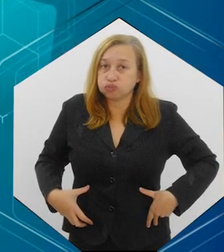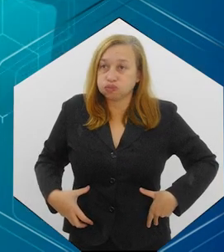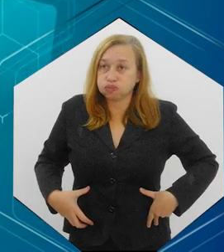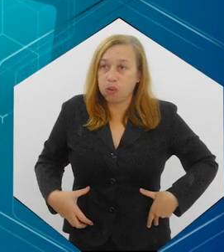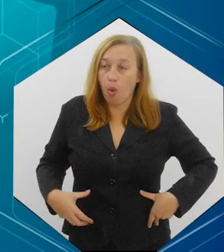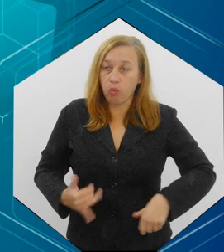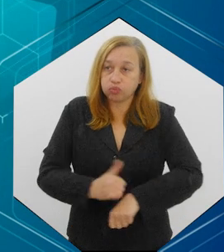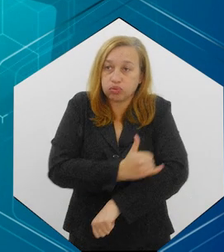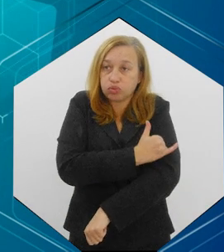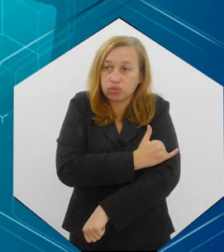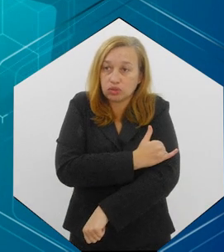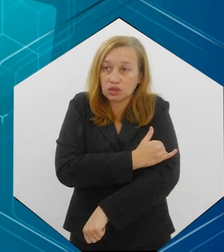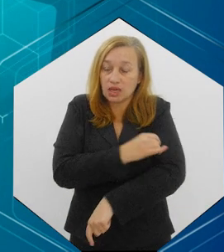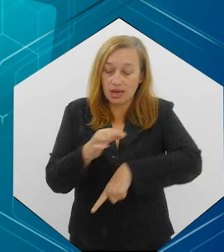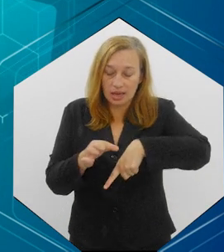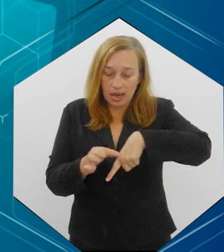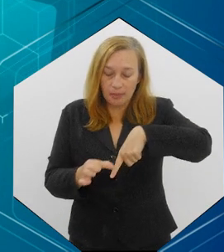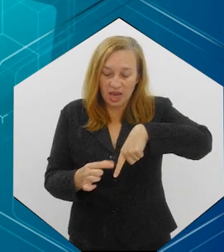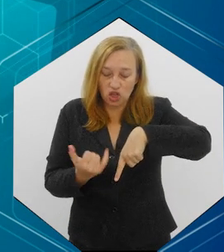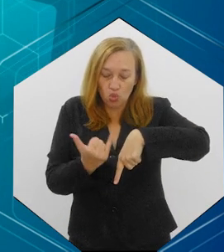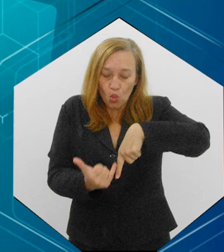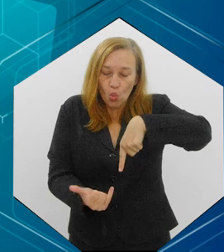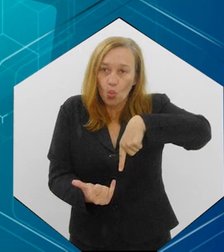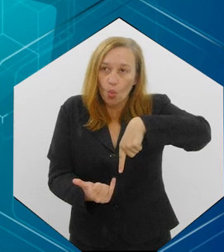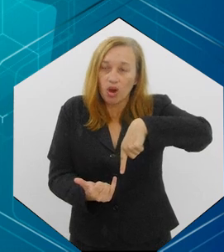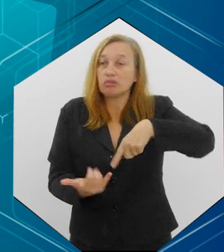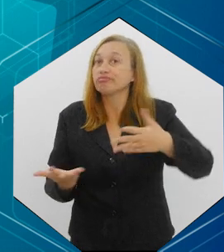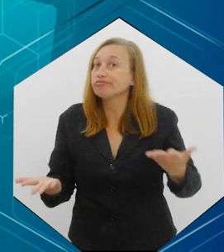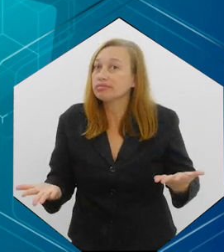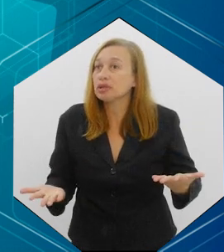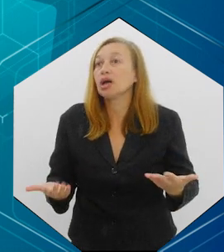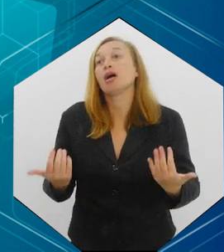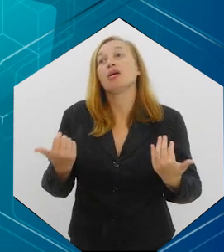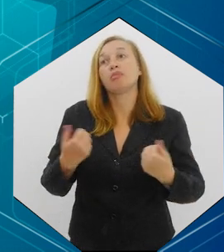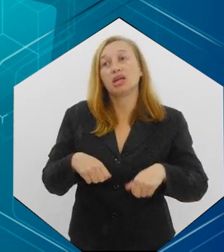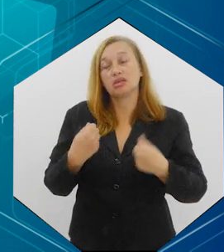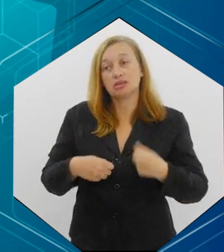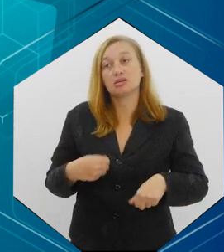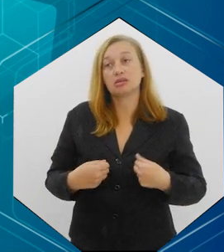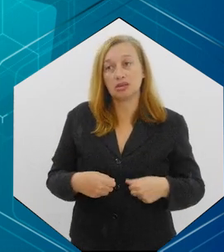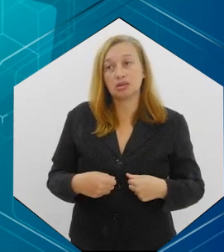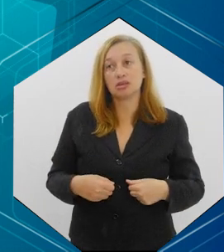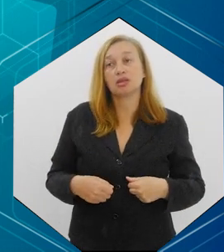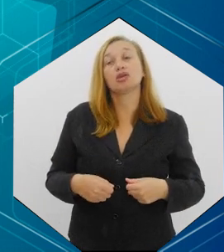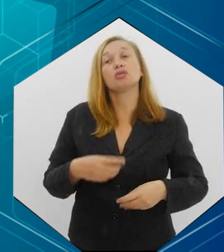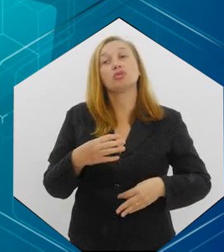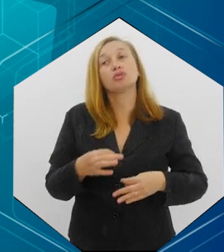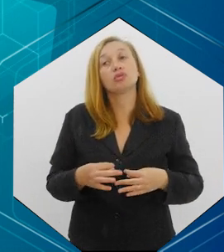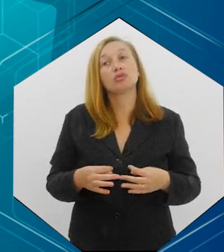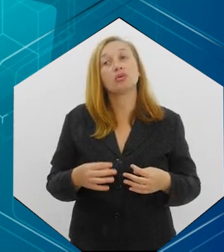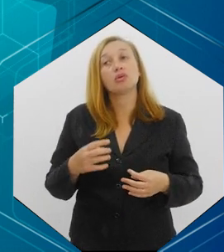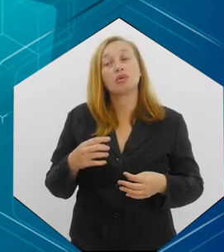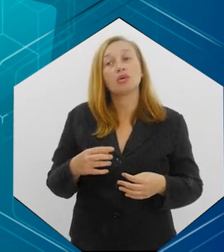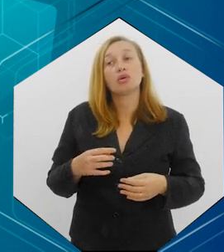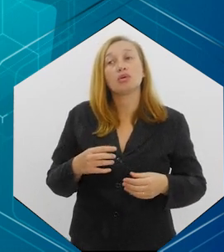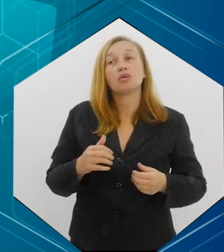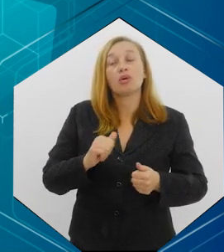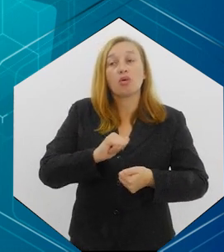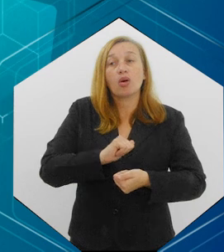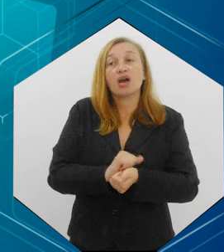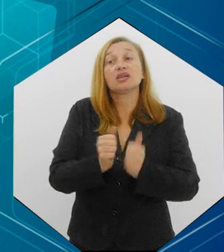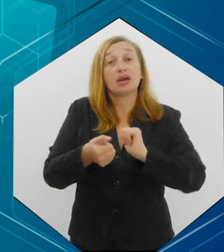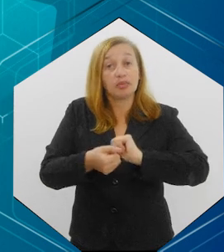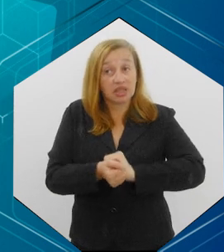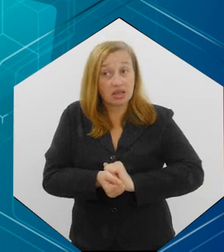ele é gordo, mas embaixo não é? As pernas são mais finas? Então você tem que ter todo esse